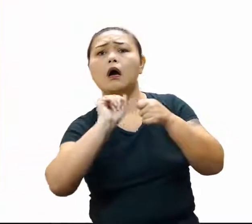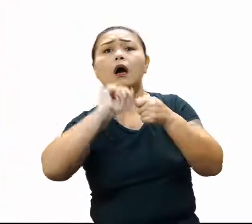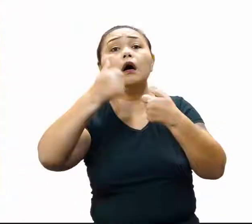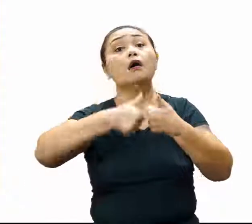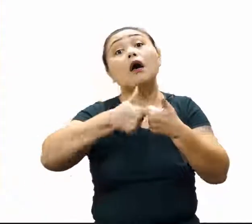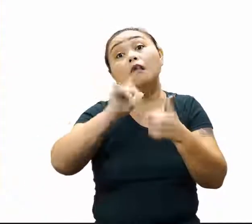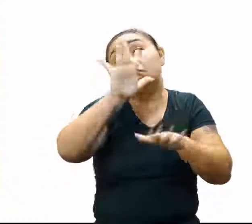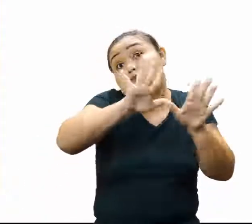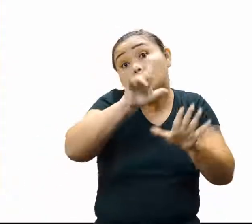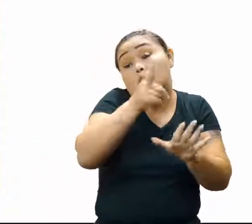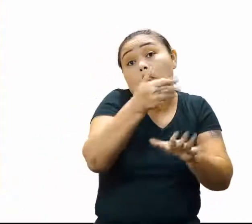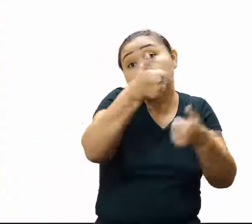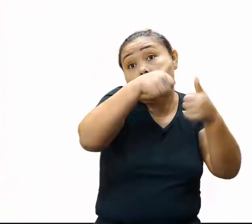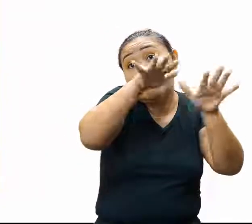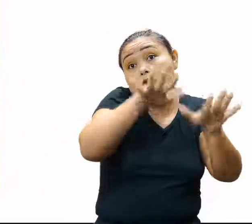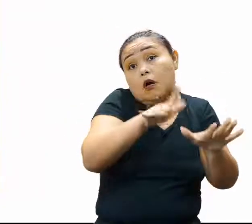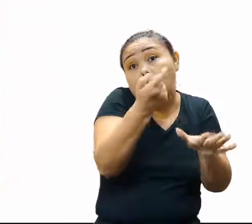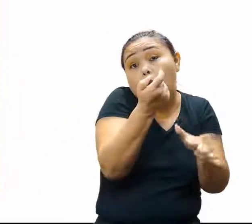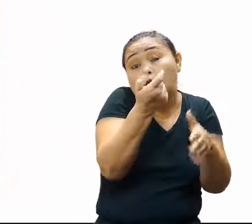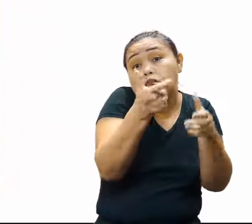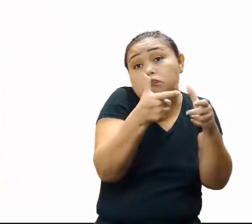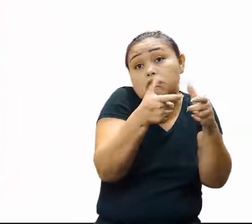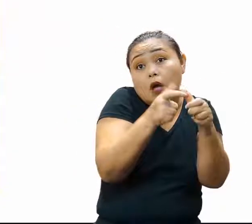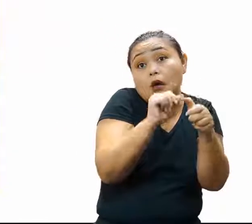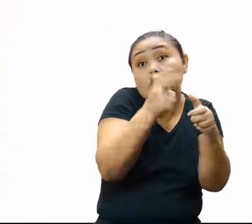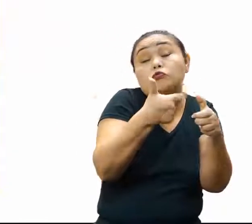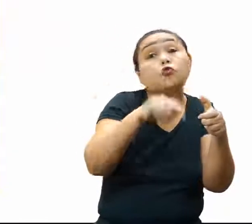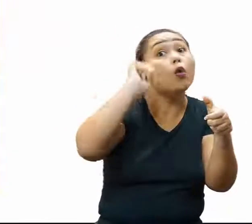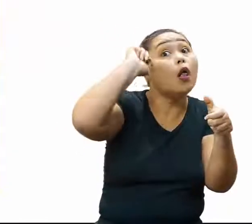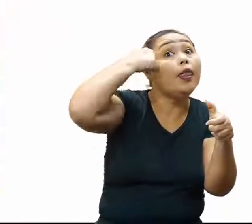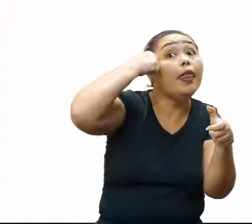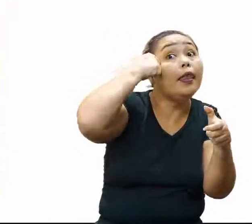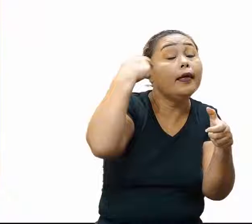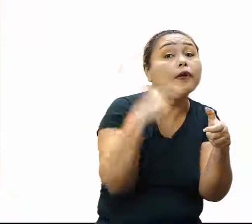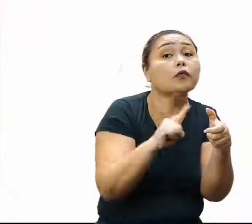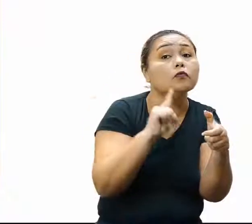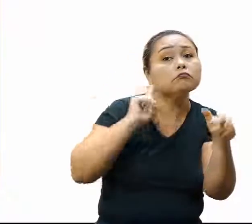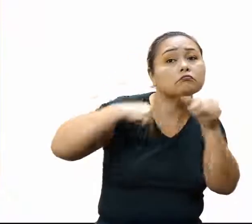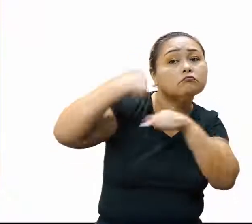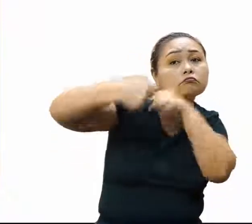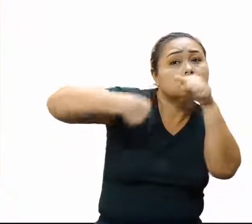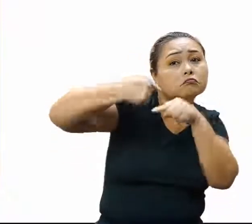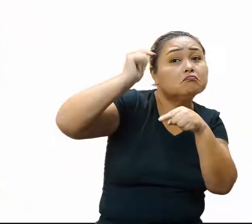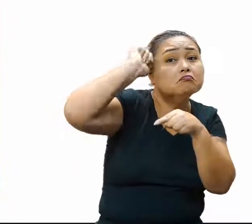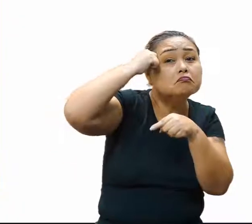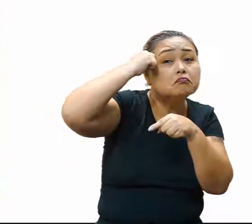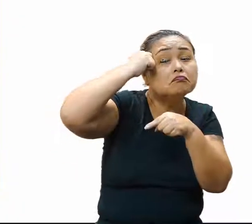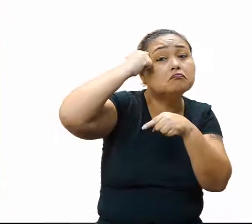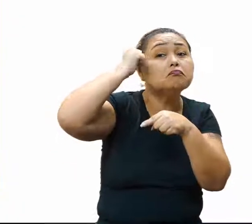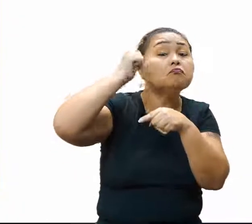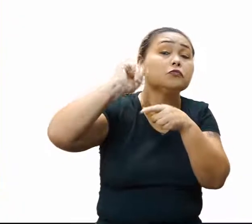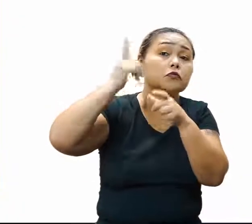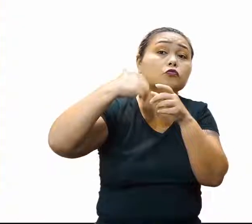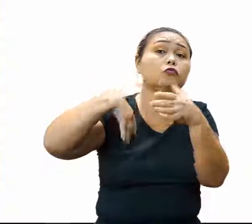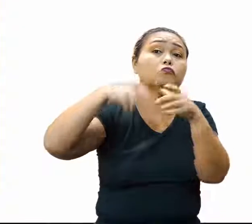local será os negros, os descendentes, os quilombos.